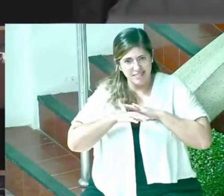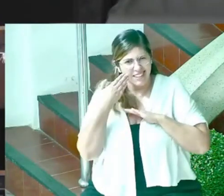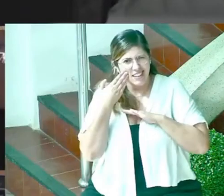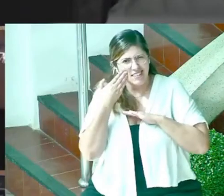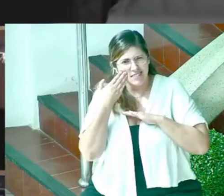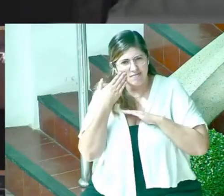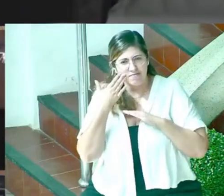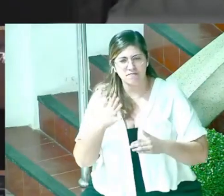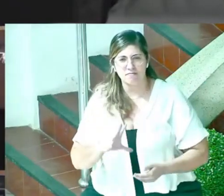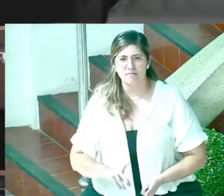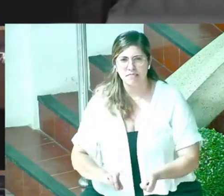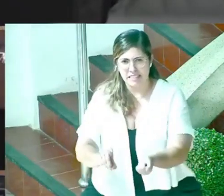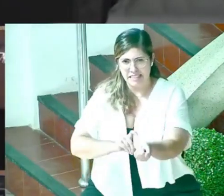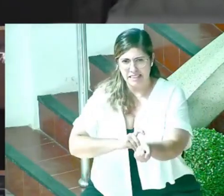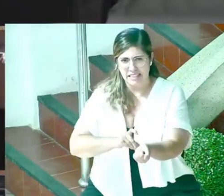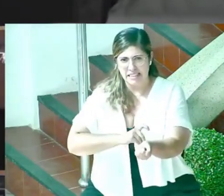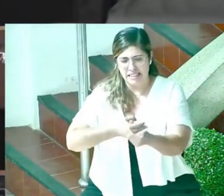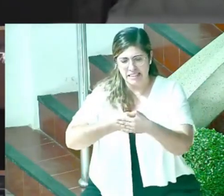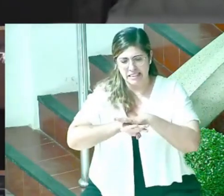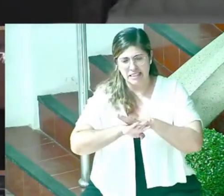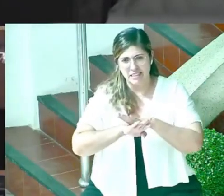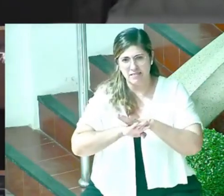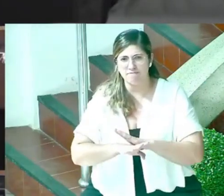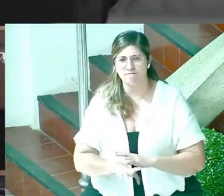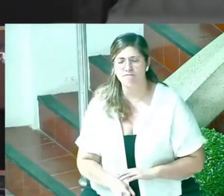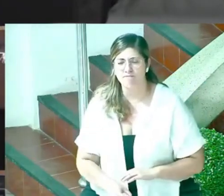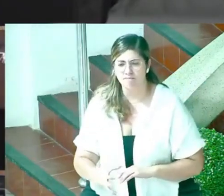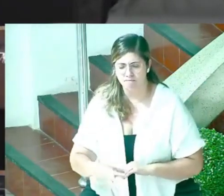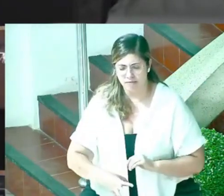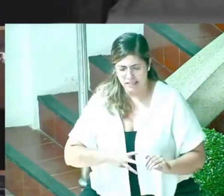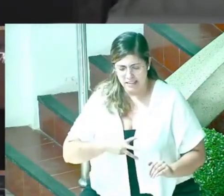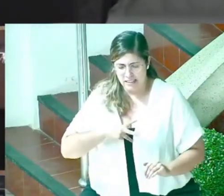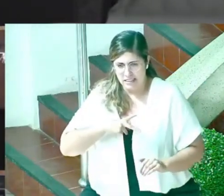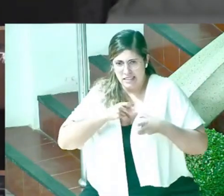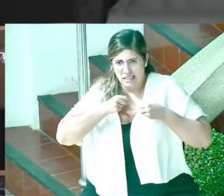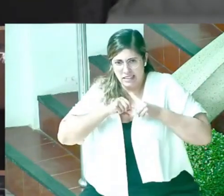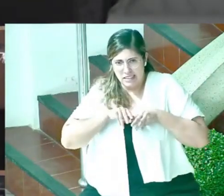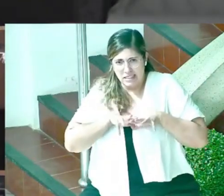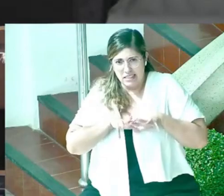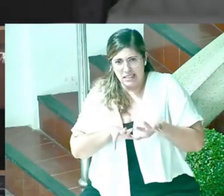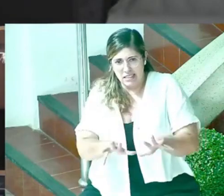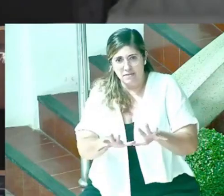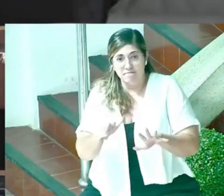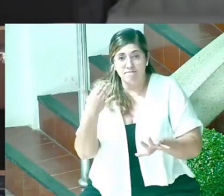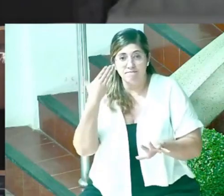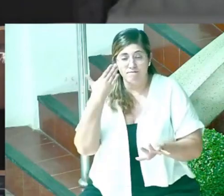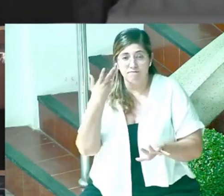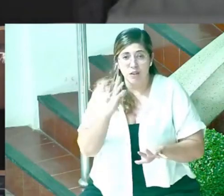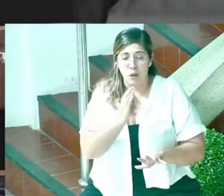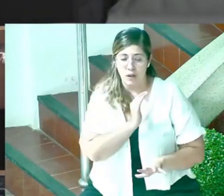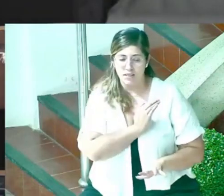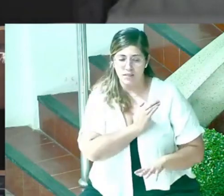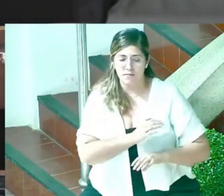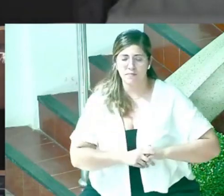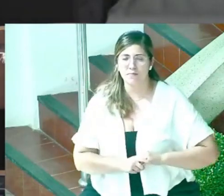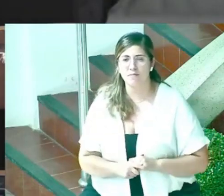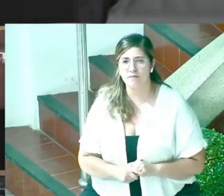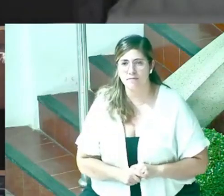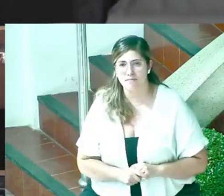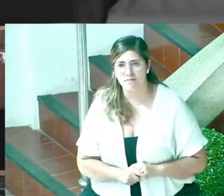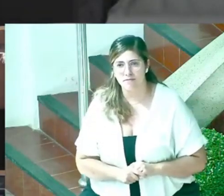penas. Imagine se você estiver lá no prédio do antigo Banespa, vai lá em cima e faz